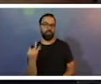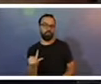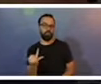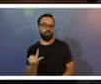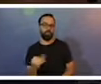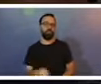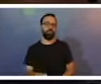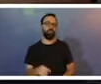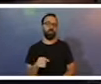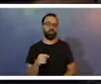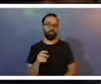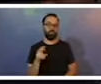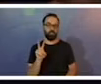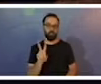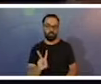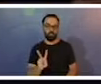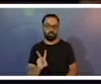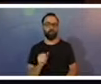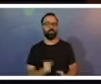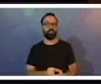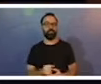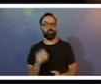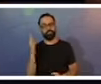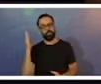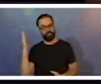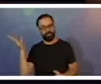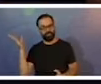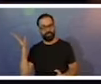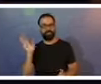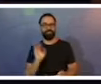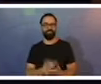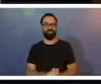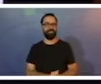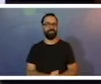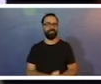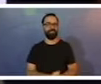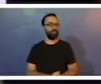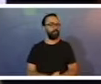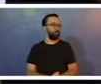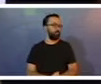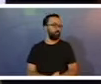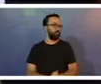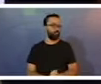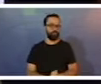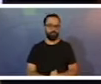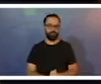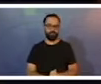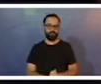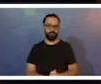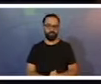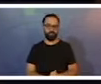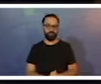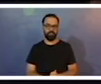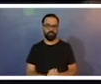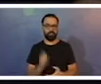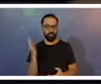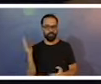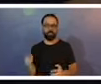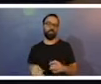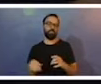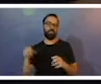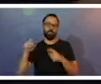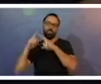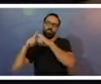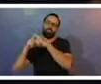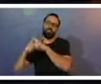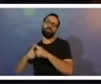26, 27. Ou seja, e sobram 2 unidades. Tá? Então, a tabuada é muito